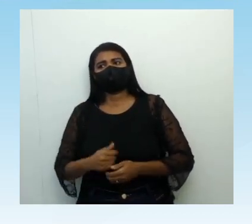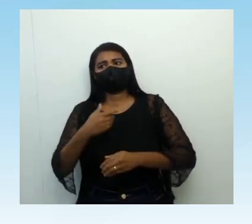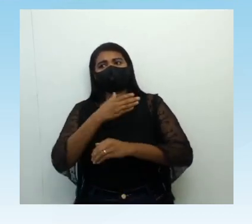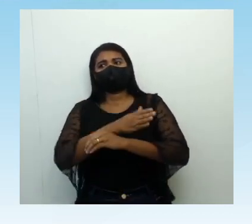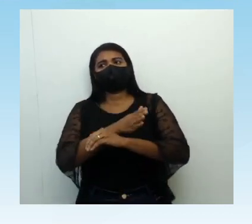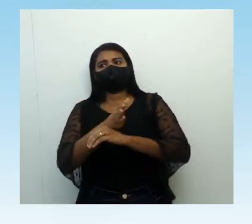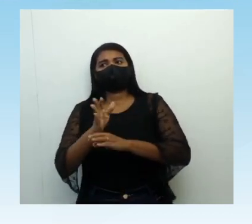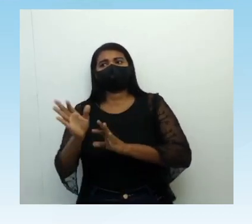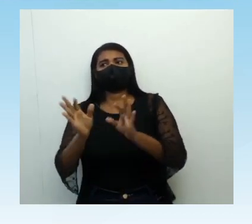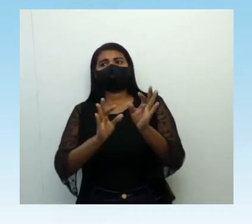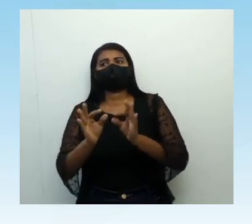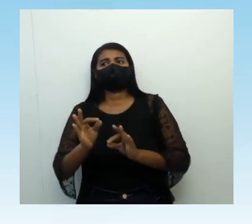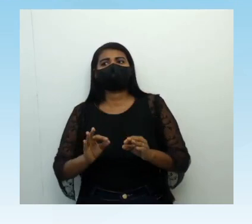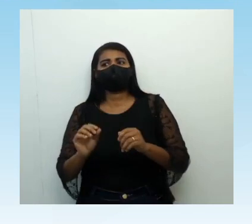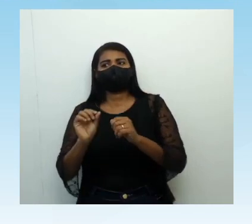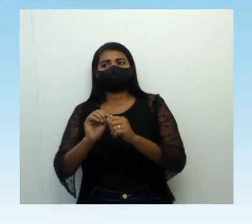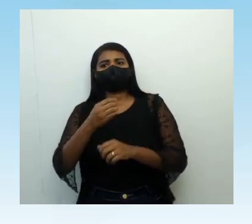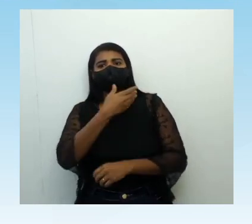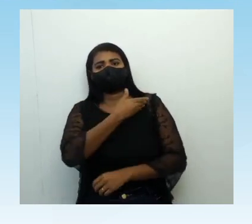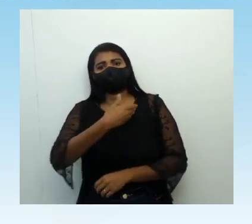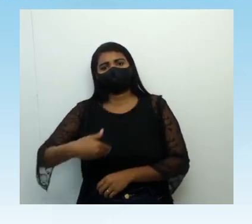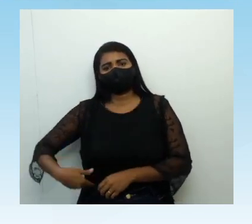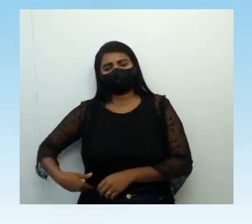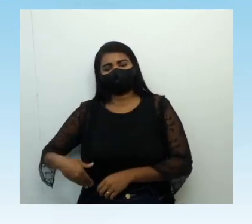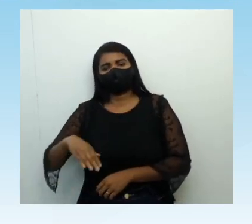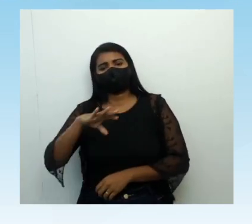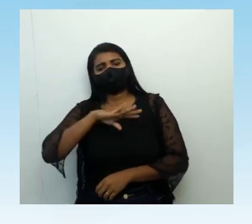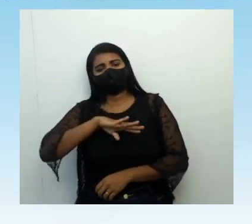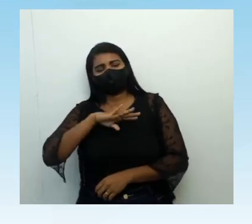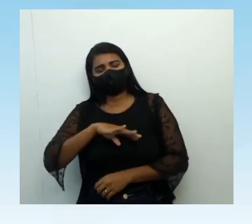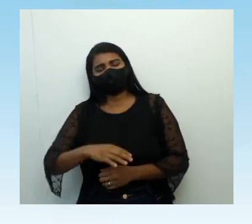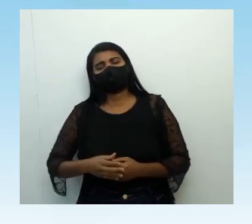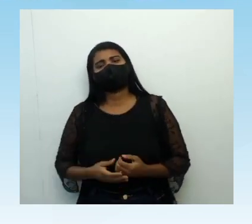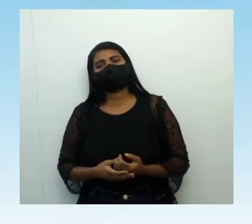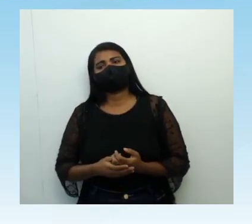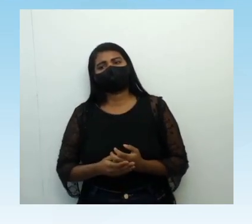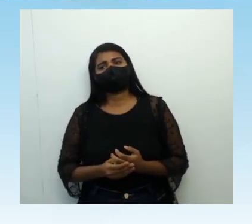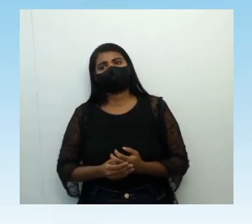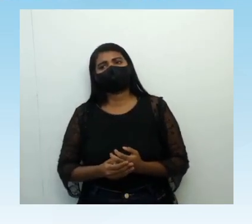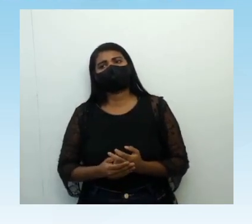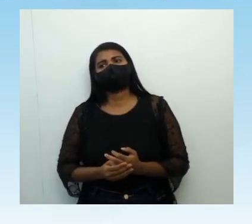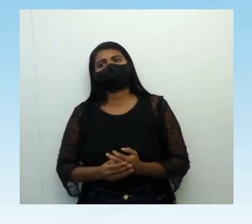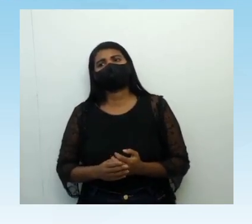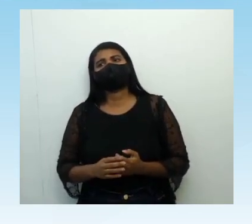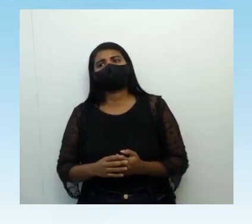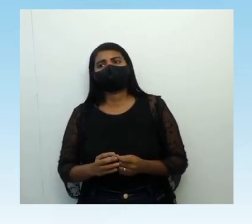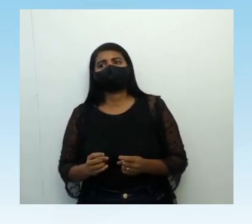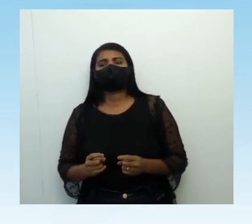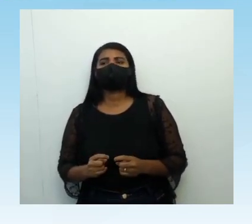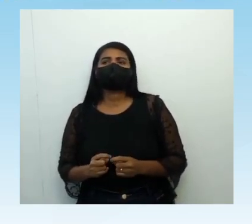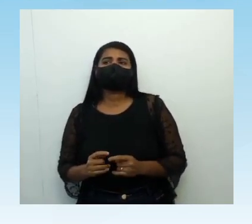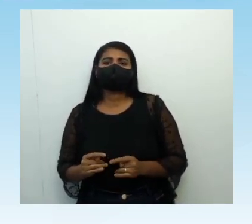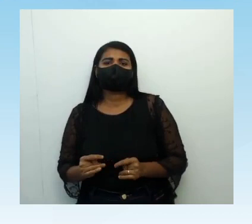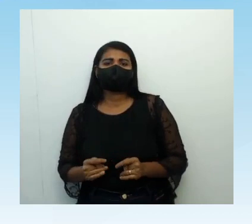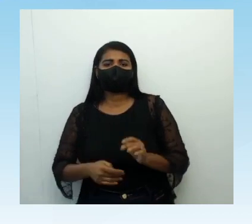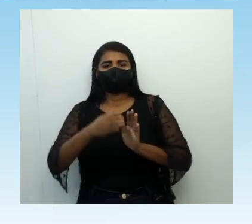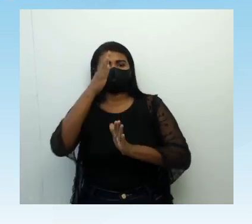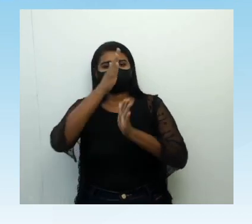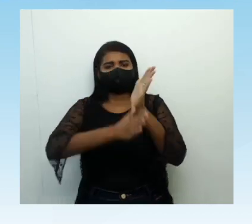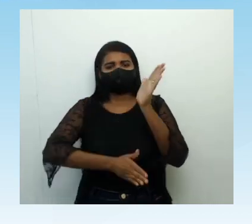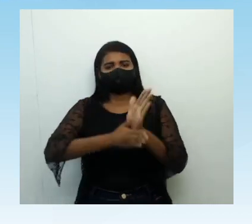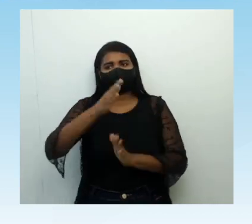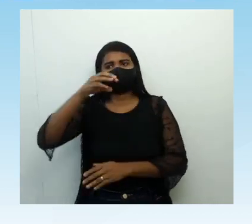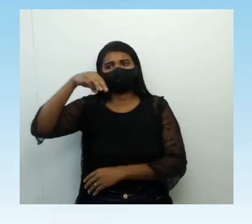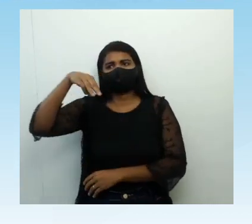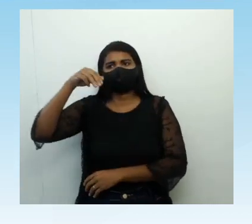eram organizações feitas pelo governo português. Entenderam, meus amores? Tratado de Madrid. Eita, bora